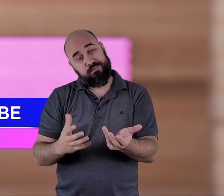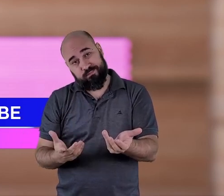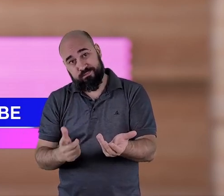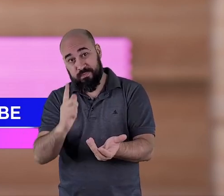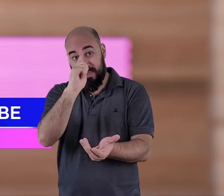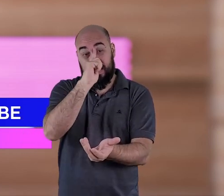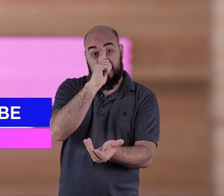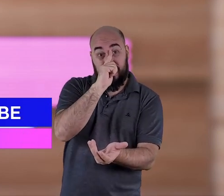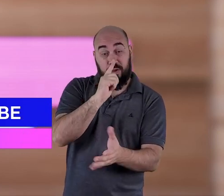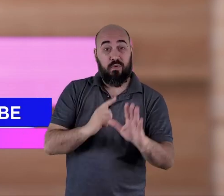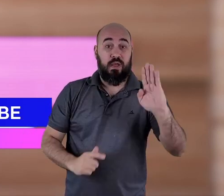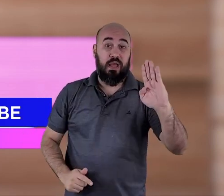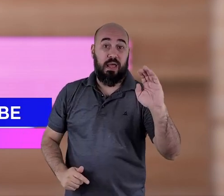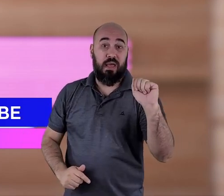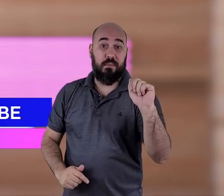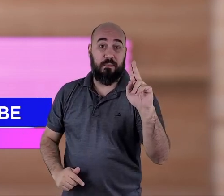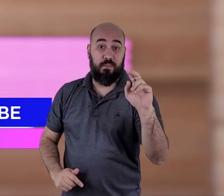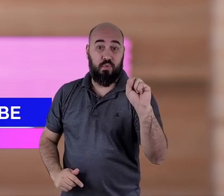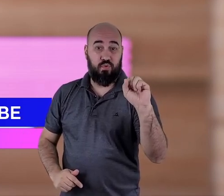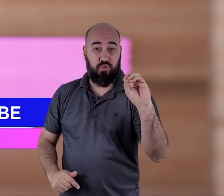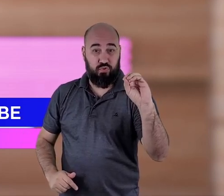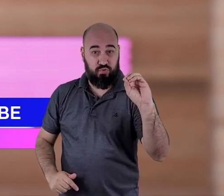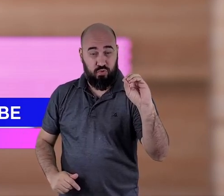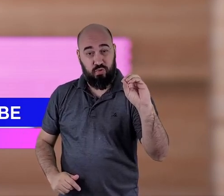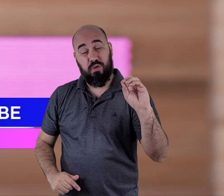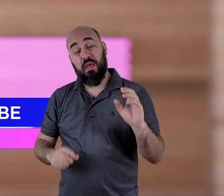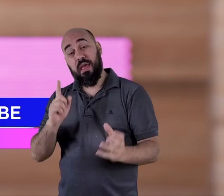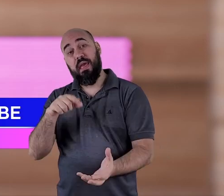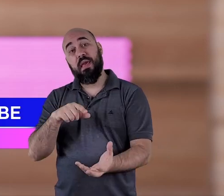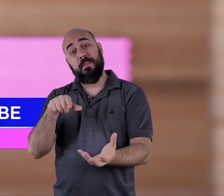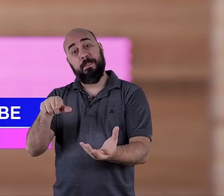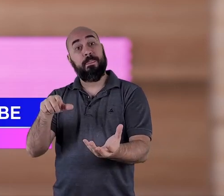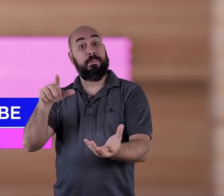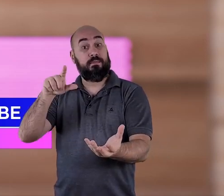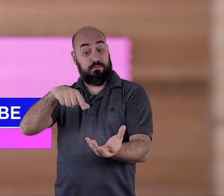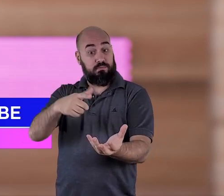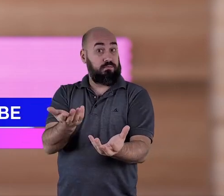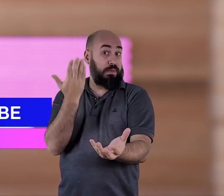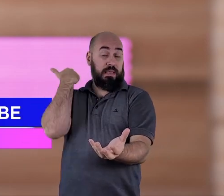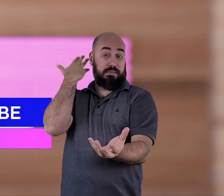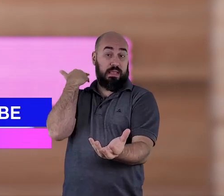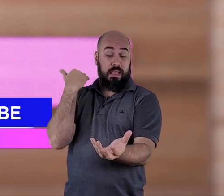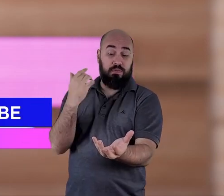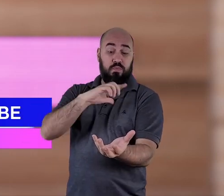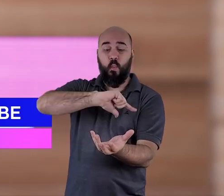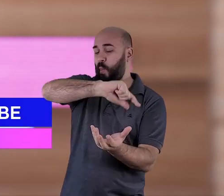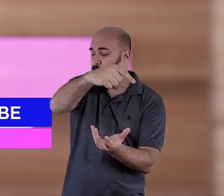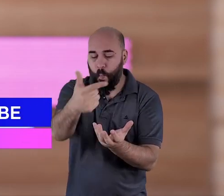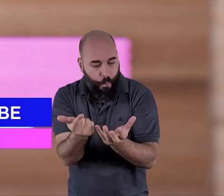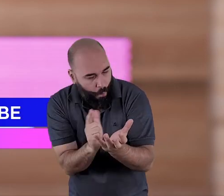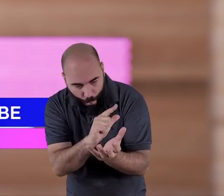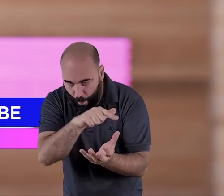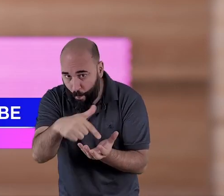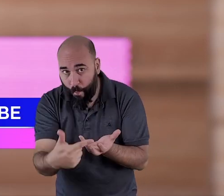foi usada para descrever a terra caótica antes de Deus começar a criar.